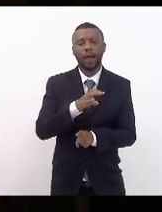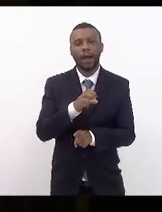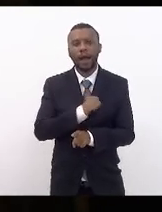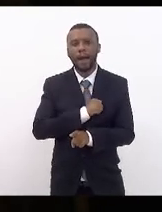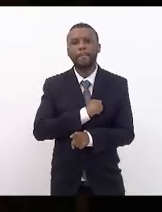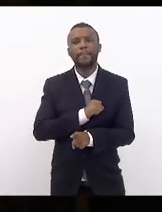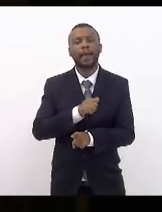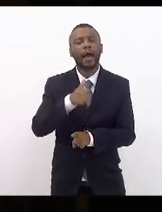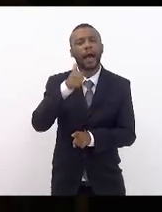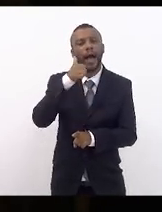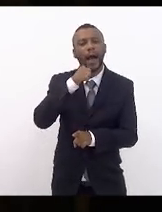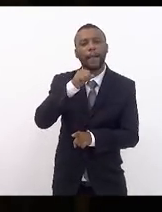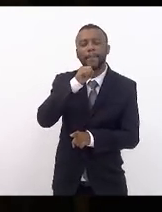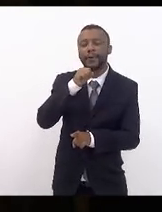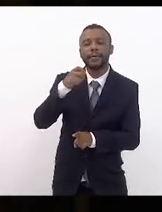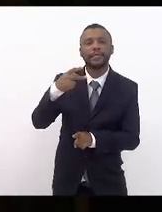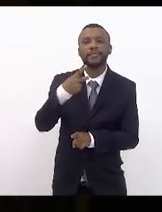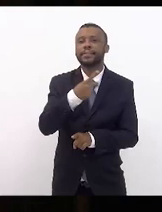mãe deles.